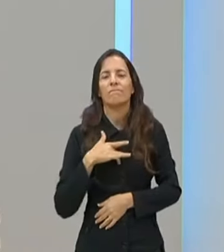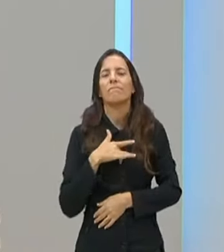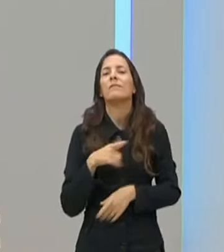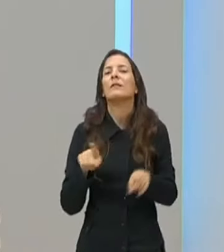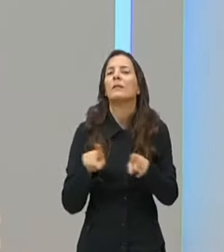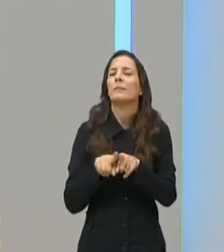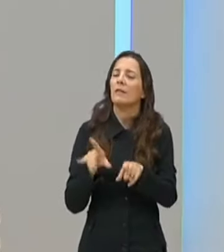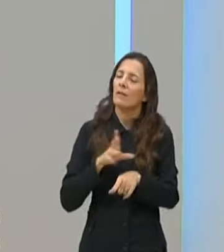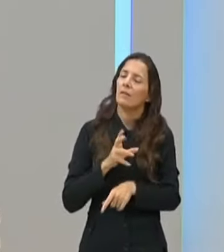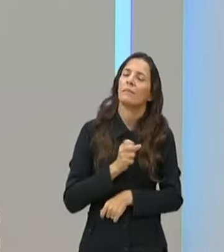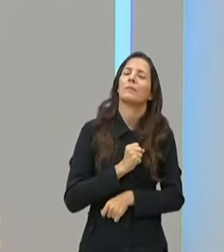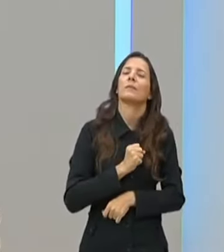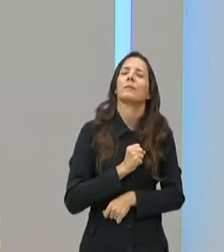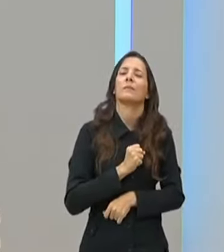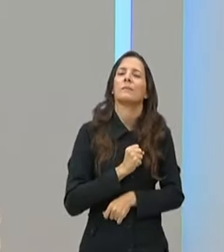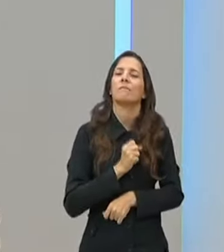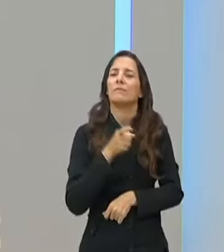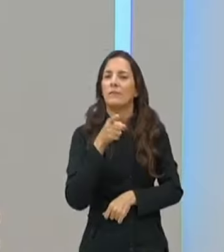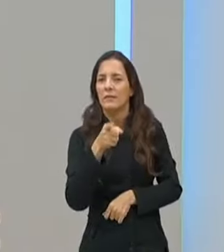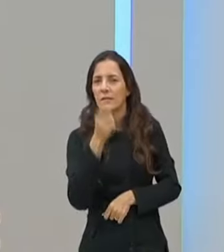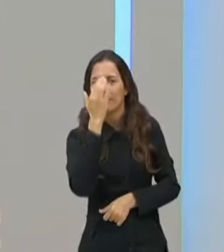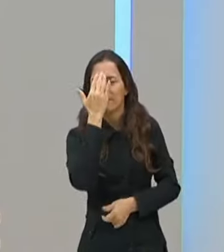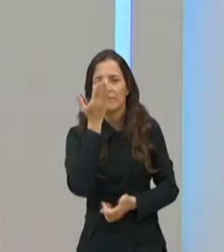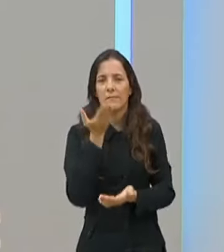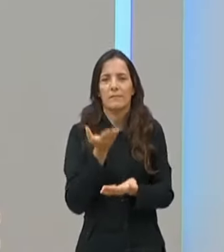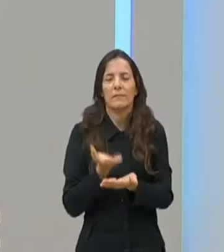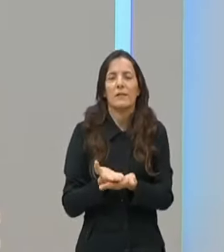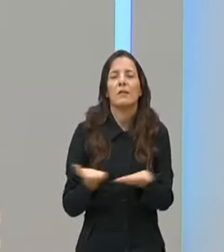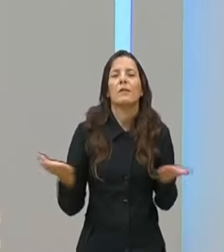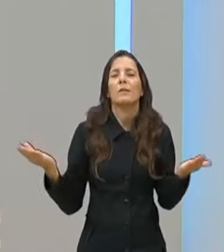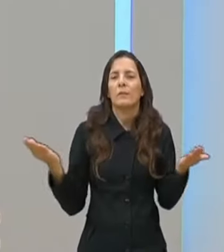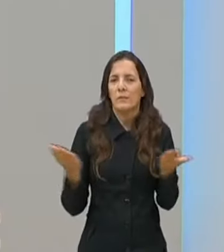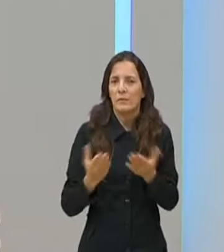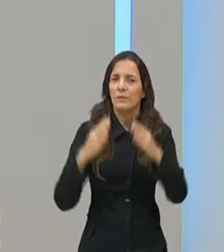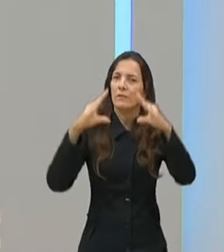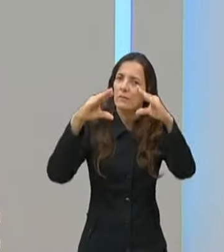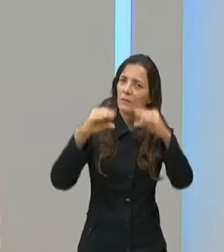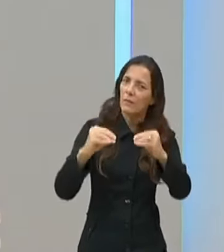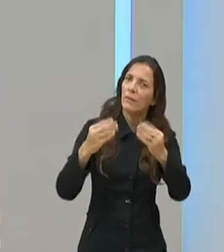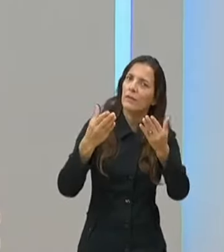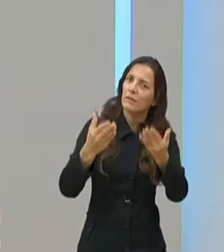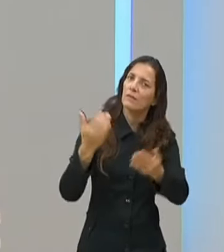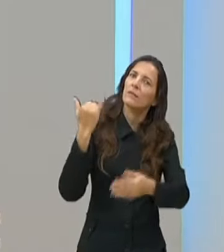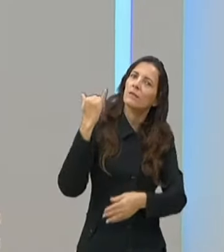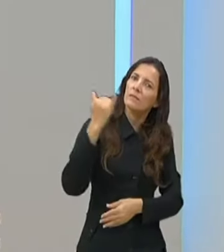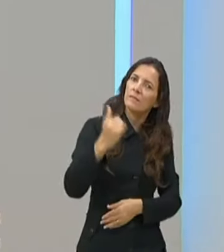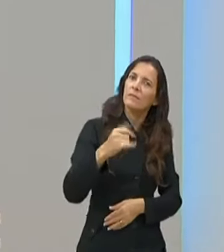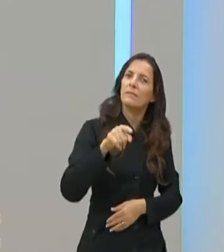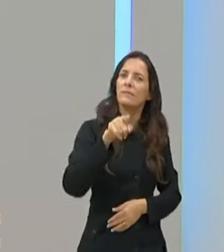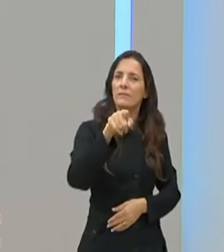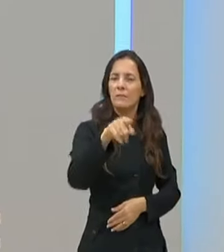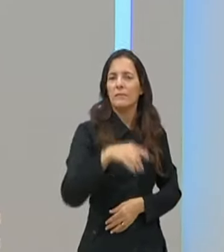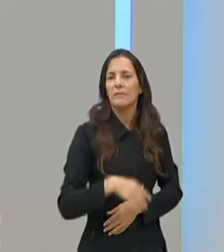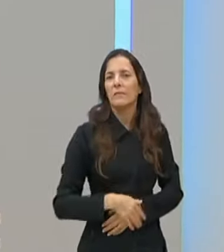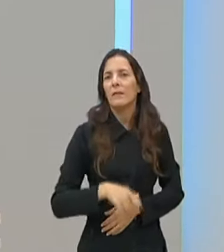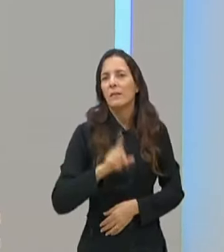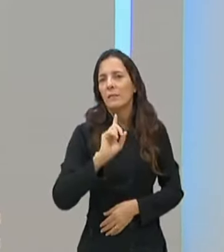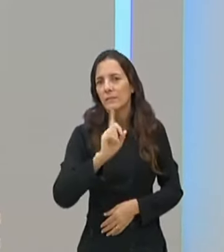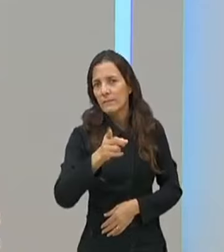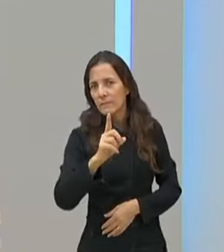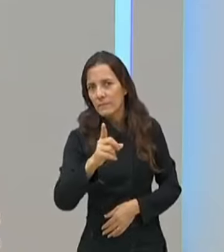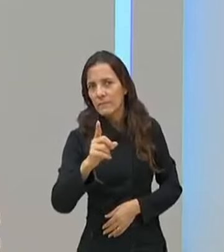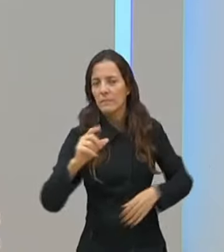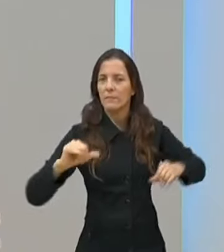piedoso. Receba esta palavra esta noite. Deus dará um fim ao teu sofrimento.